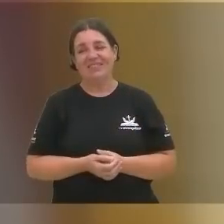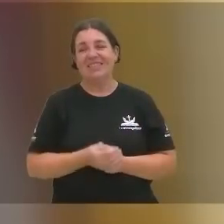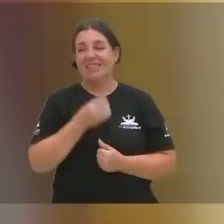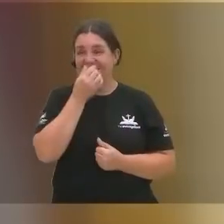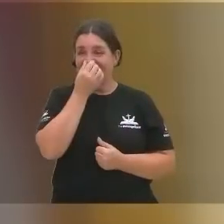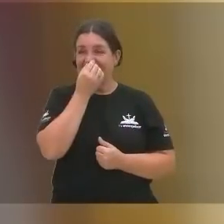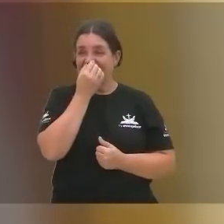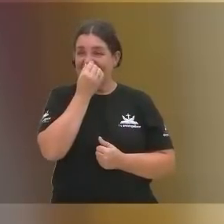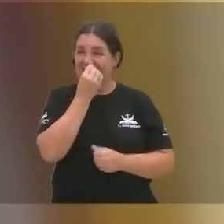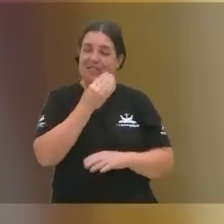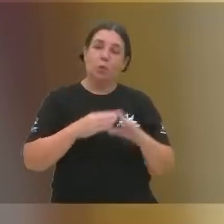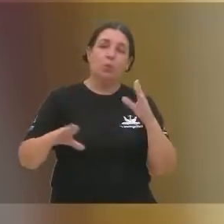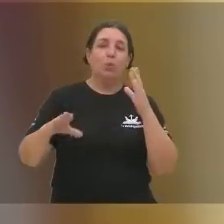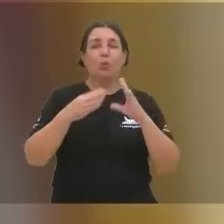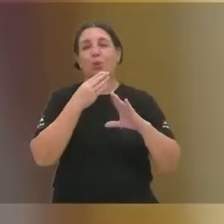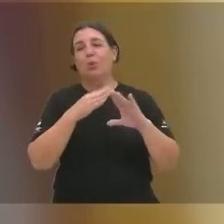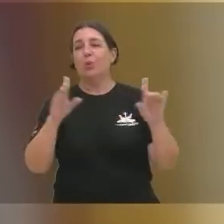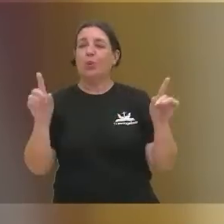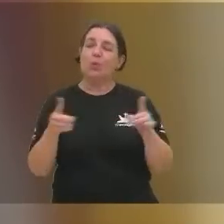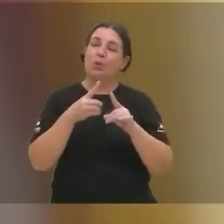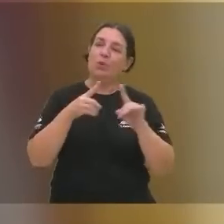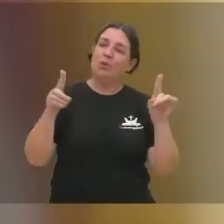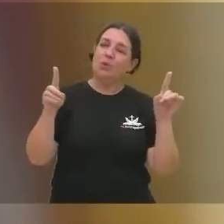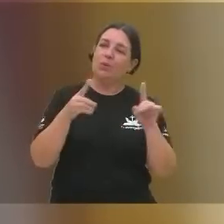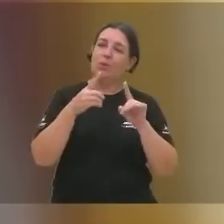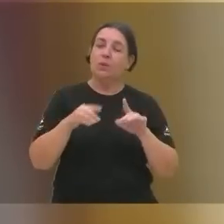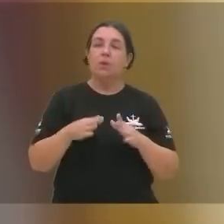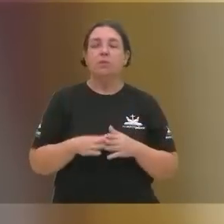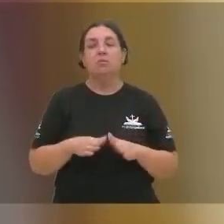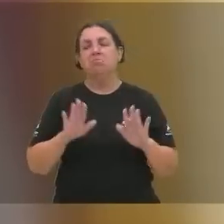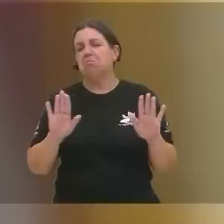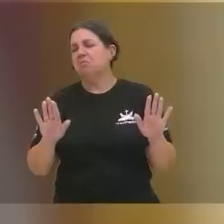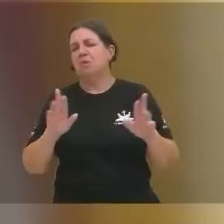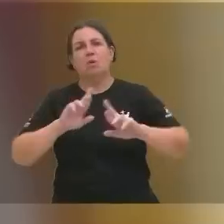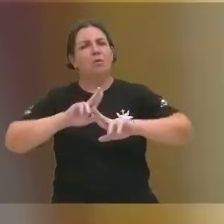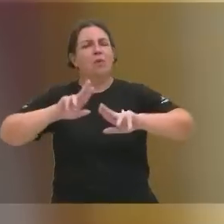cantava hinos e louvores antífonas